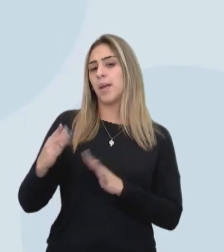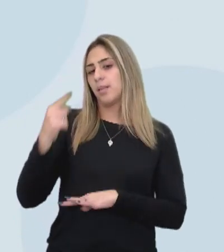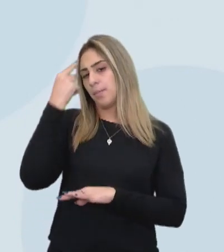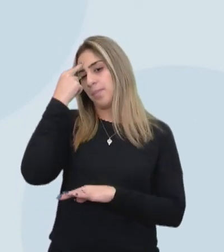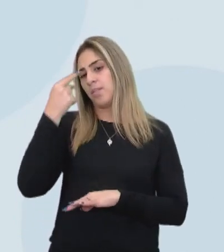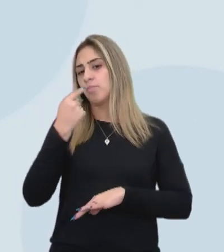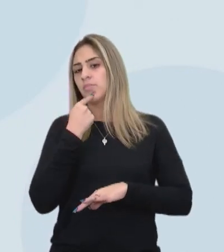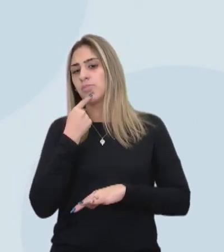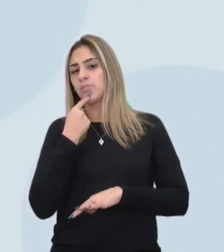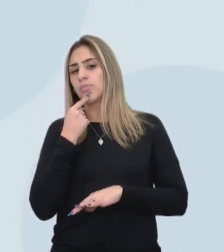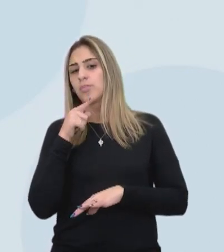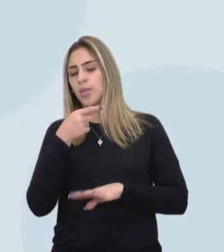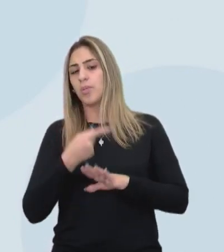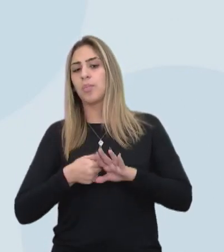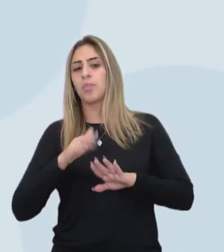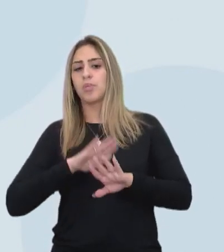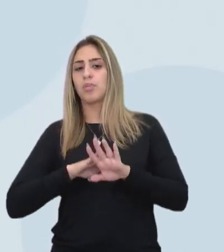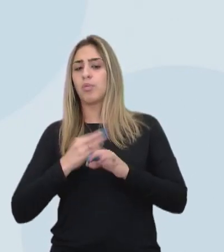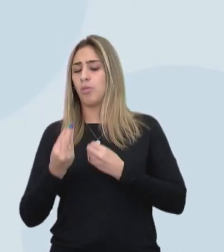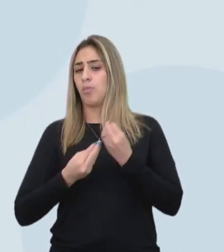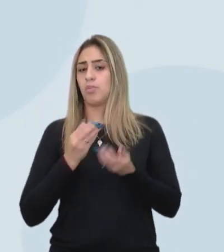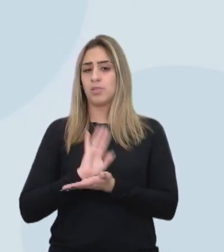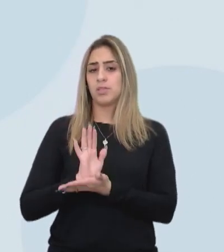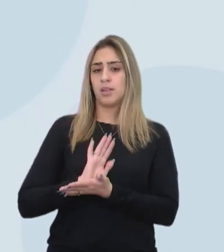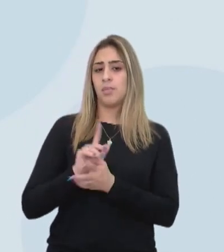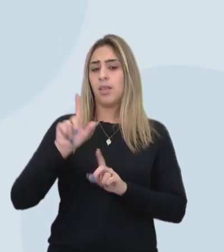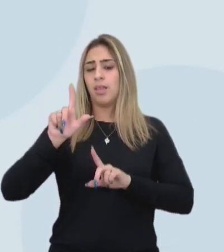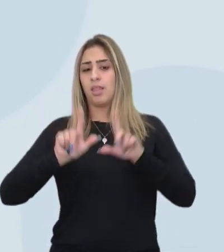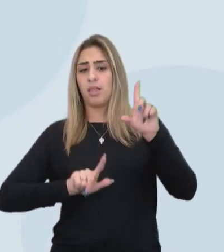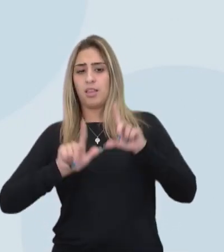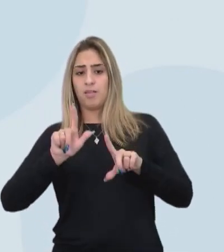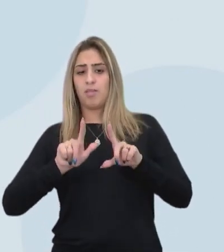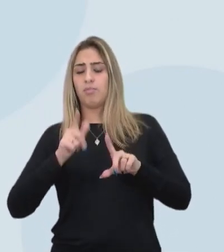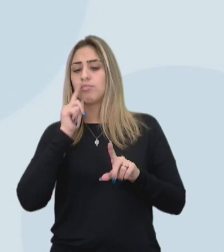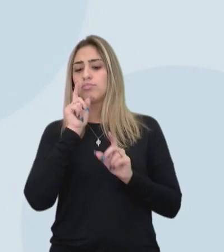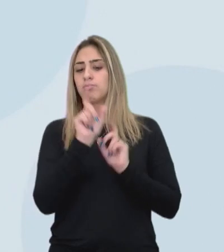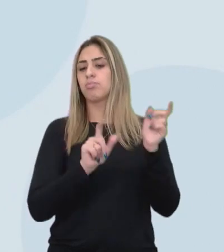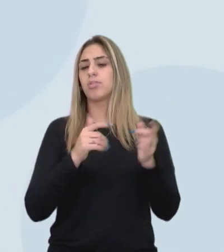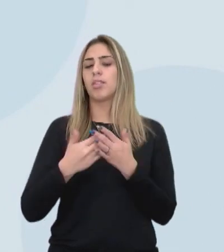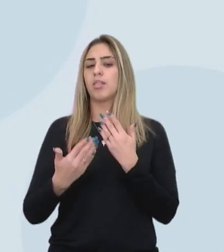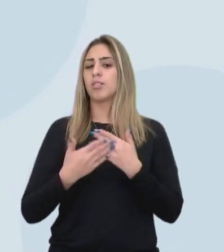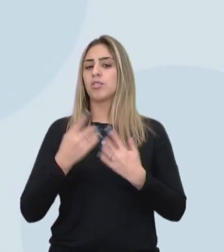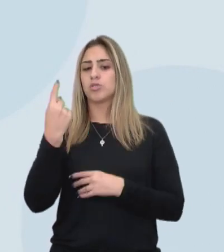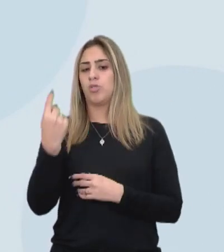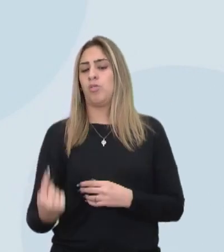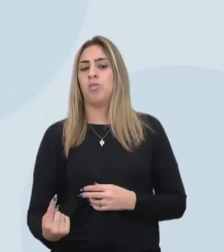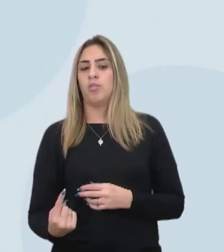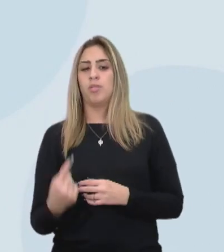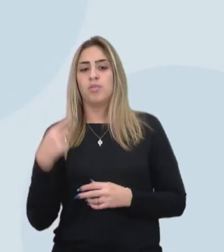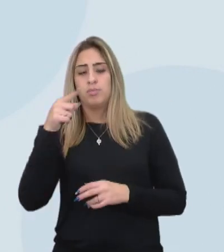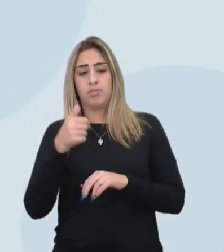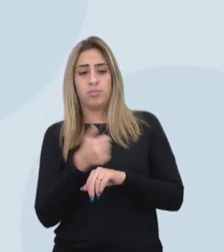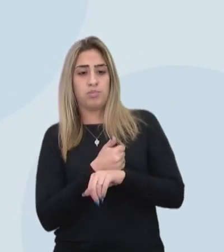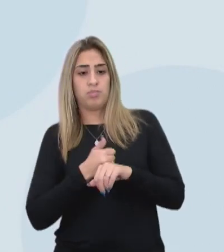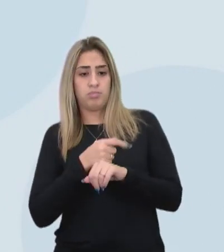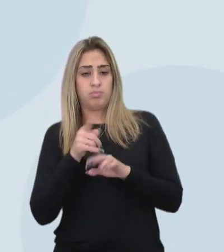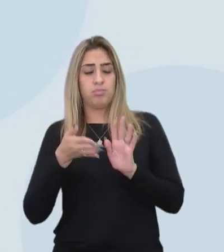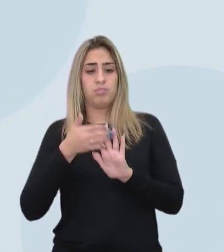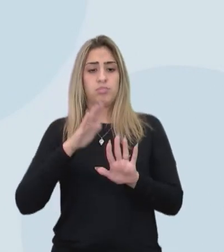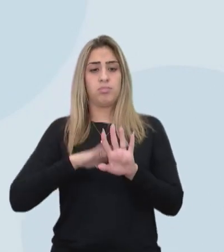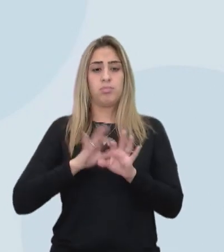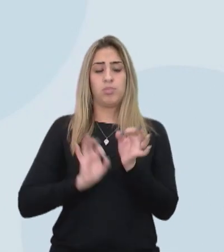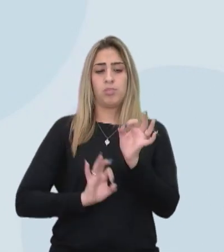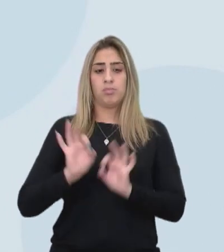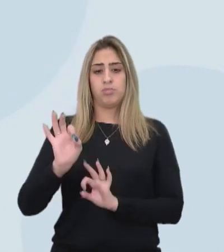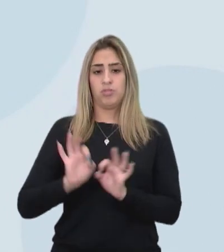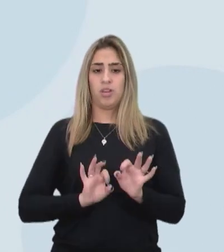ser um produtor, seja para o cinema, para a TV ou produções independentes. O produtor é o responsável pelo nascimento do projeto até o seu